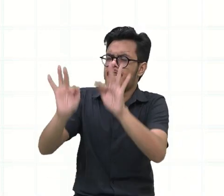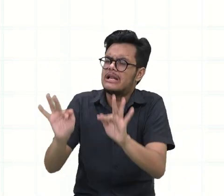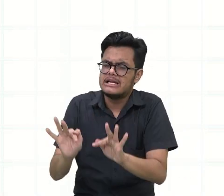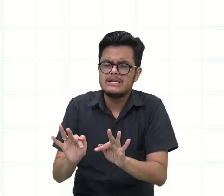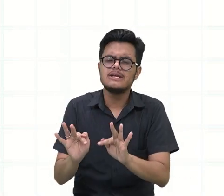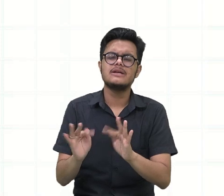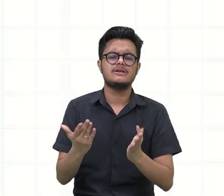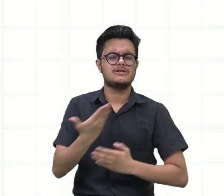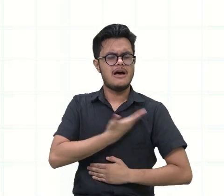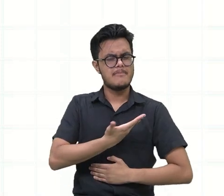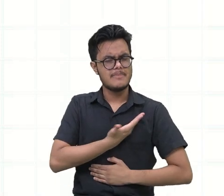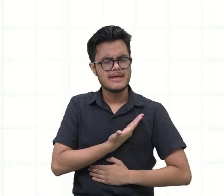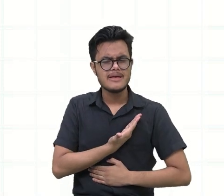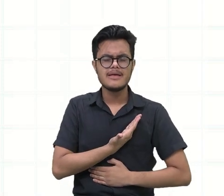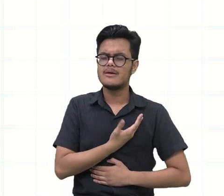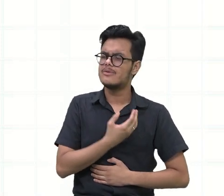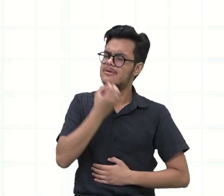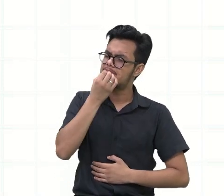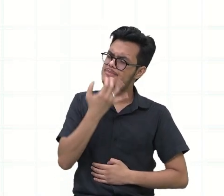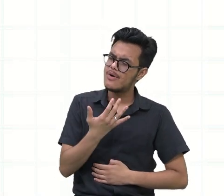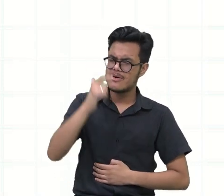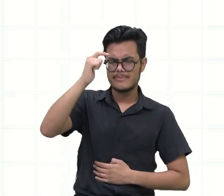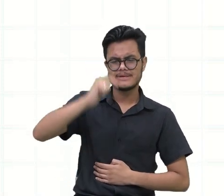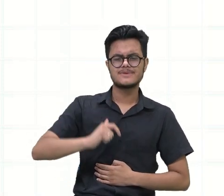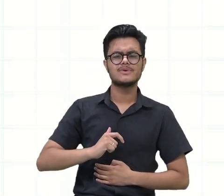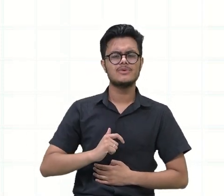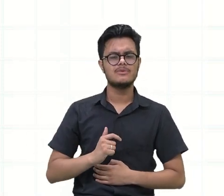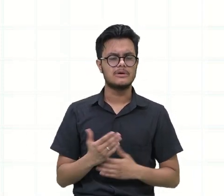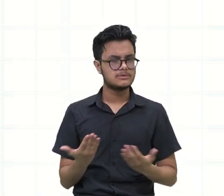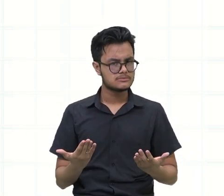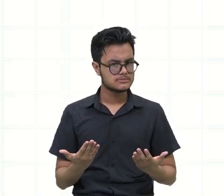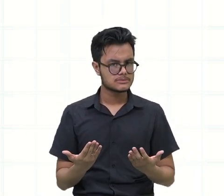amigo, sempre seja, ok?